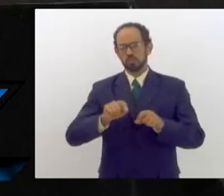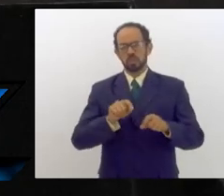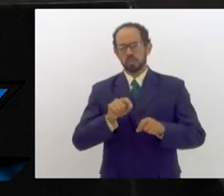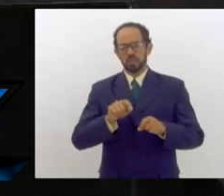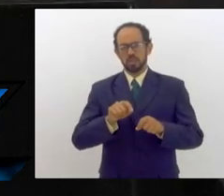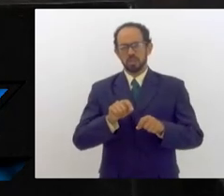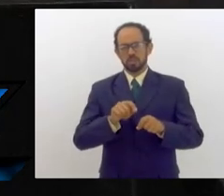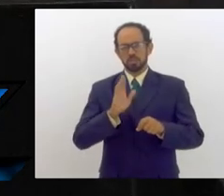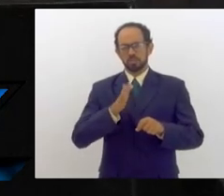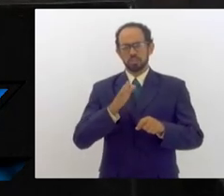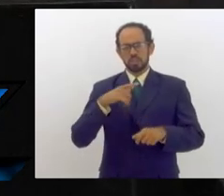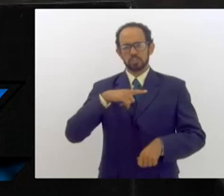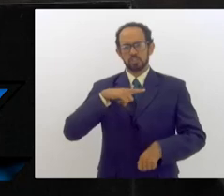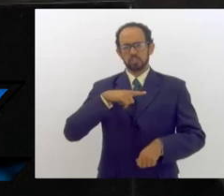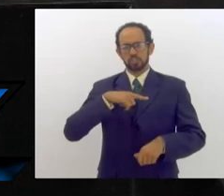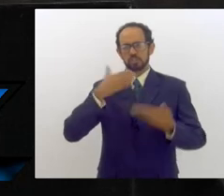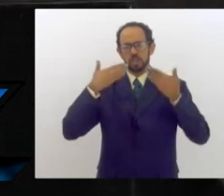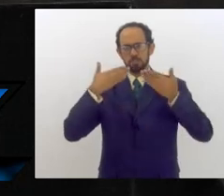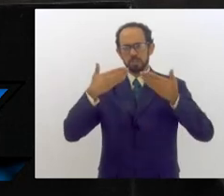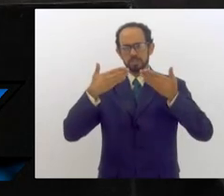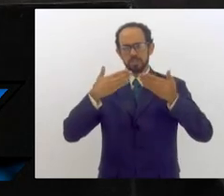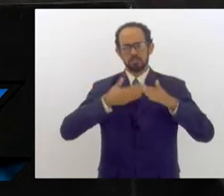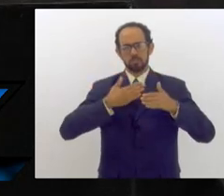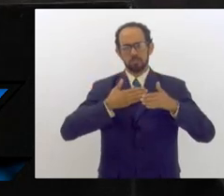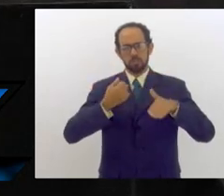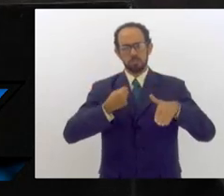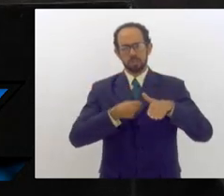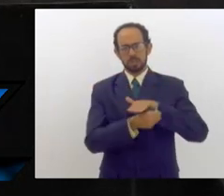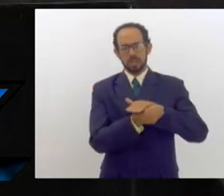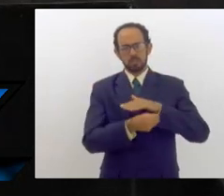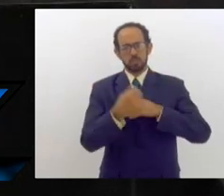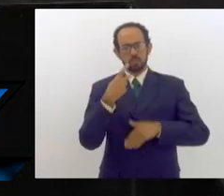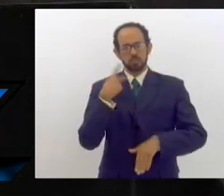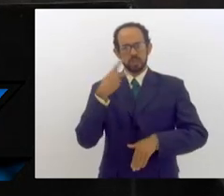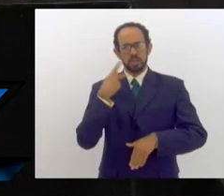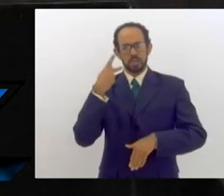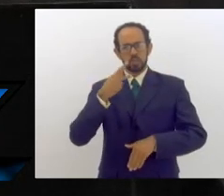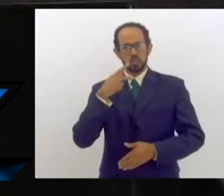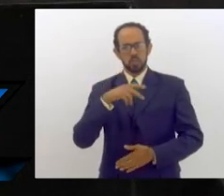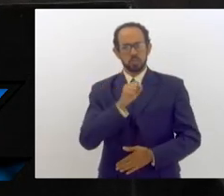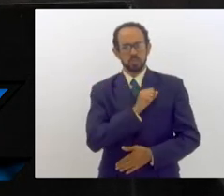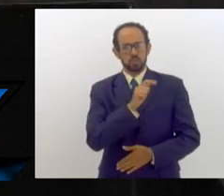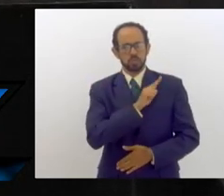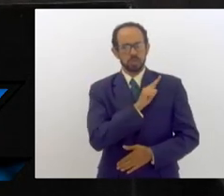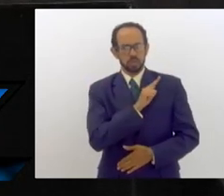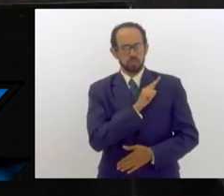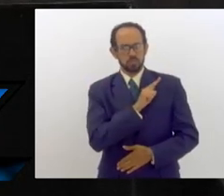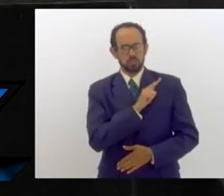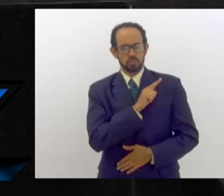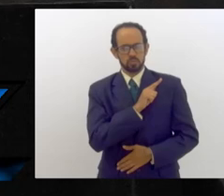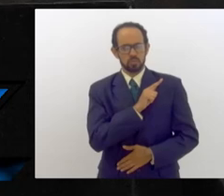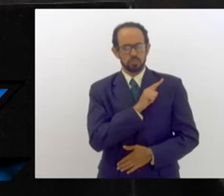já tinha sido apresentado pelo meu mandato enquanto Vereador na cidade de São Gonçalo